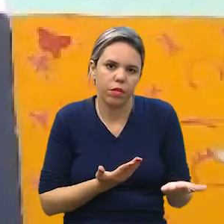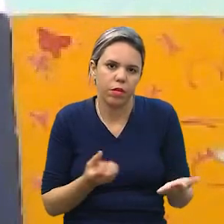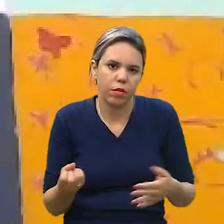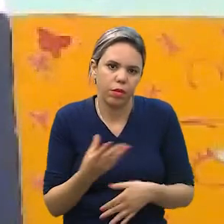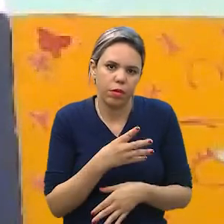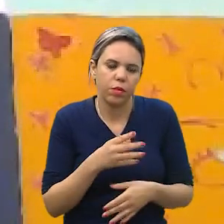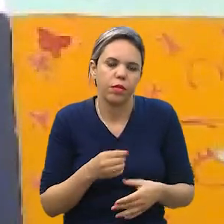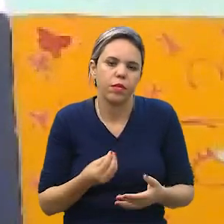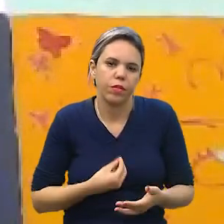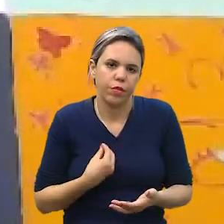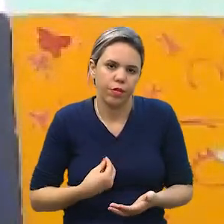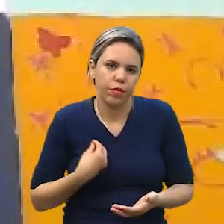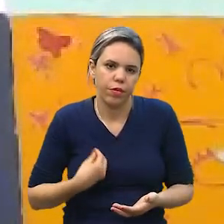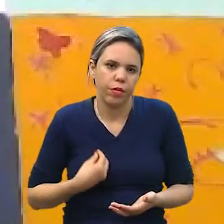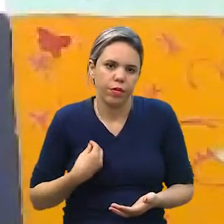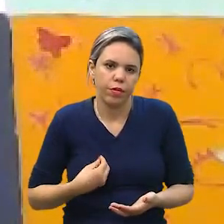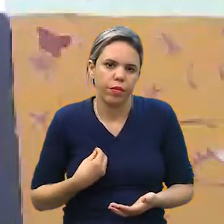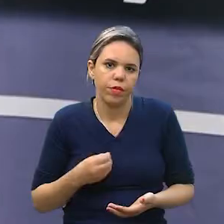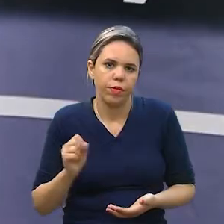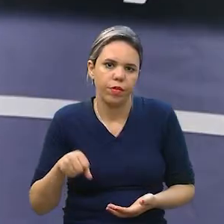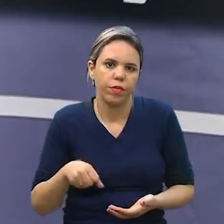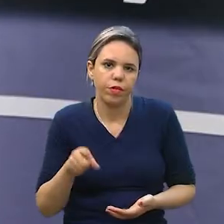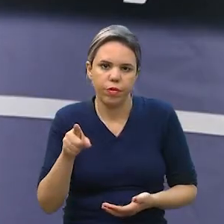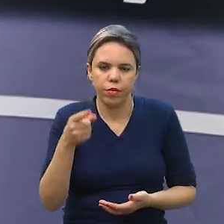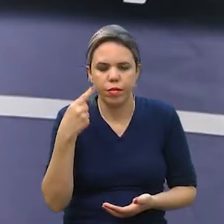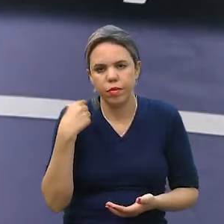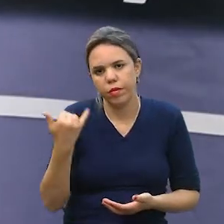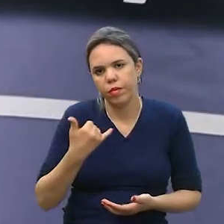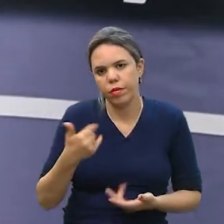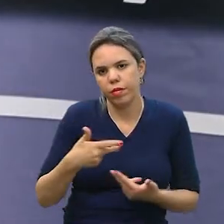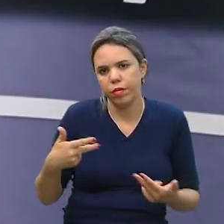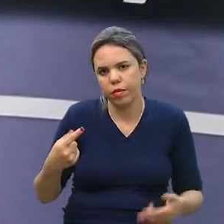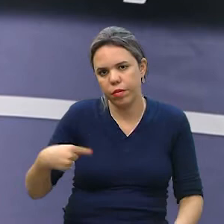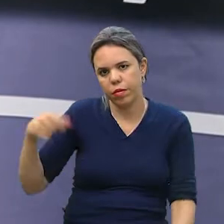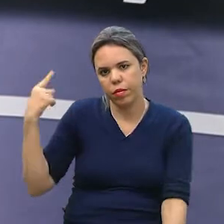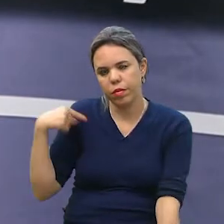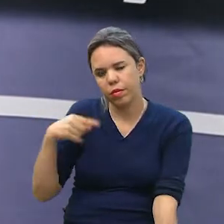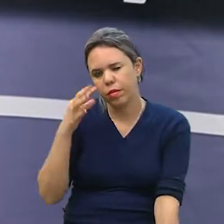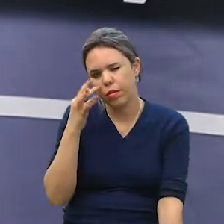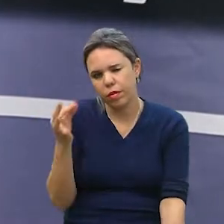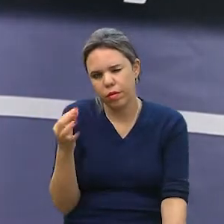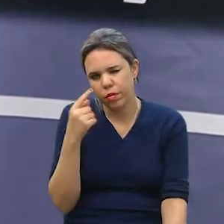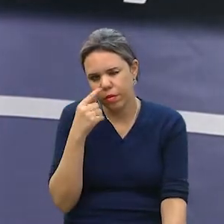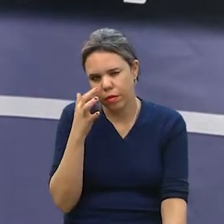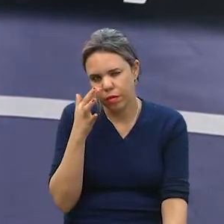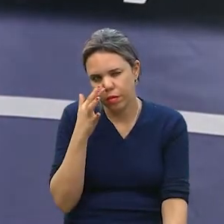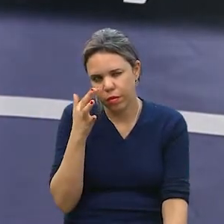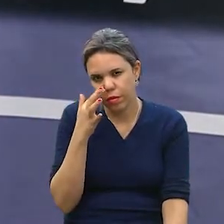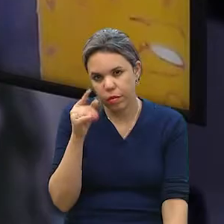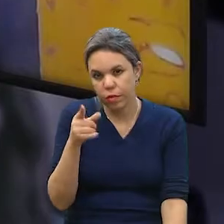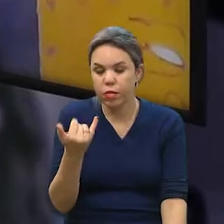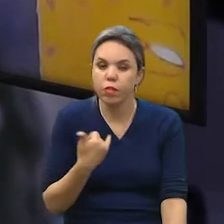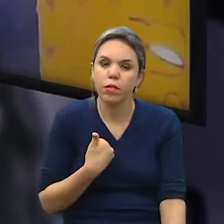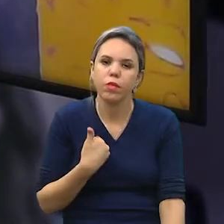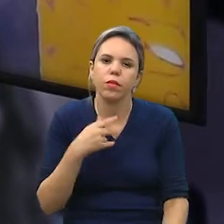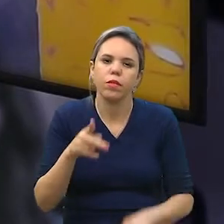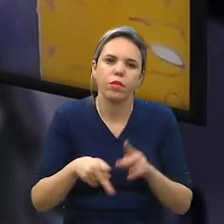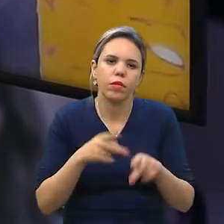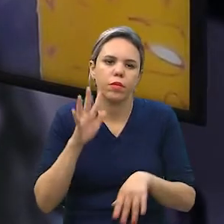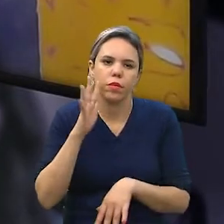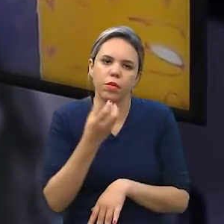nova realidade. Uhum. E você me disse uma coisa anteriormente que me chamou a atenção, né? Você disse que a gente tem tido